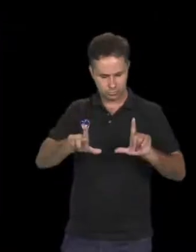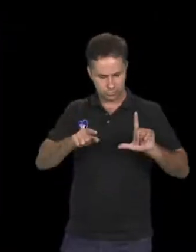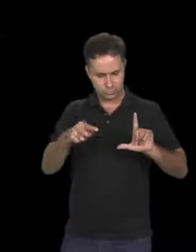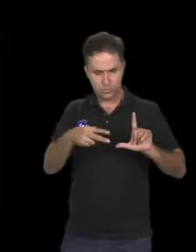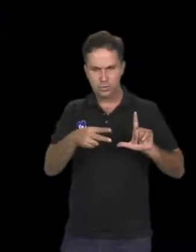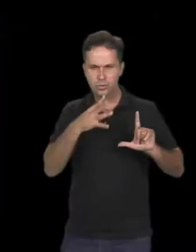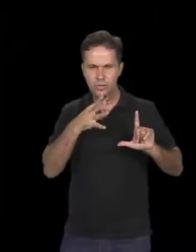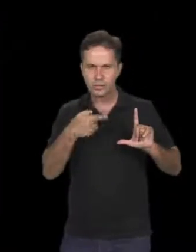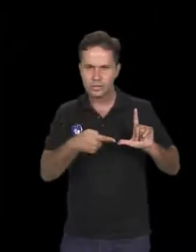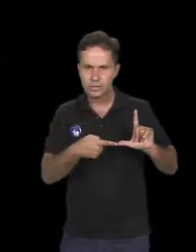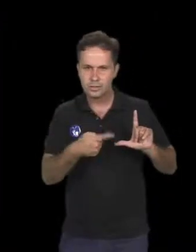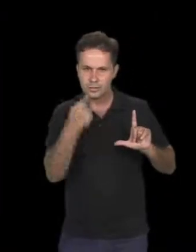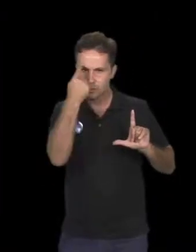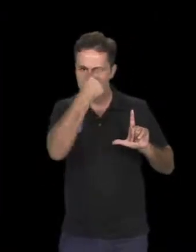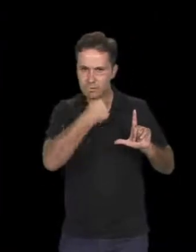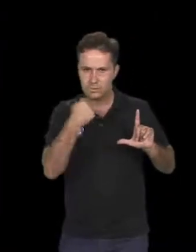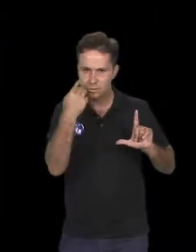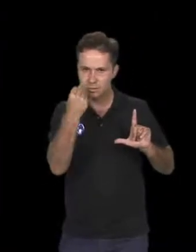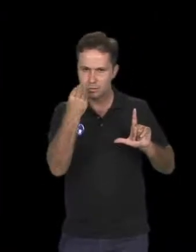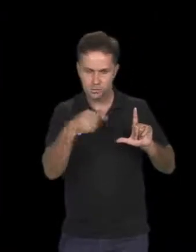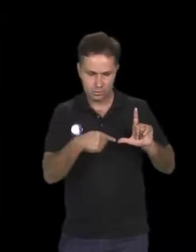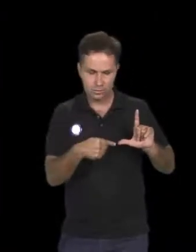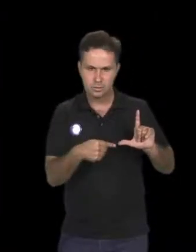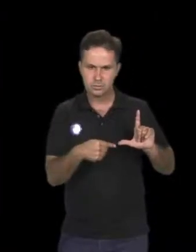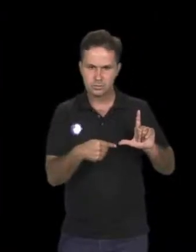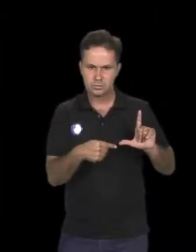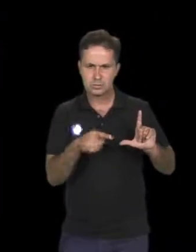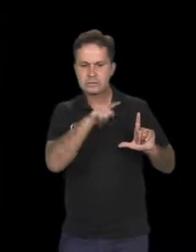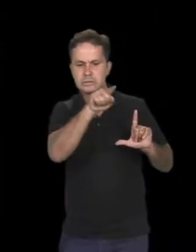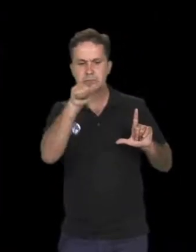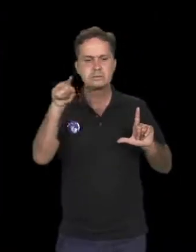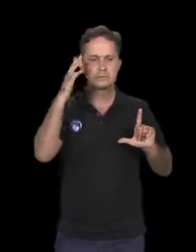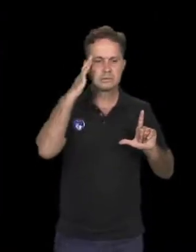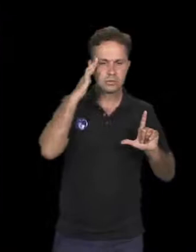suscita a história para vocês, mas provavelmente